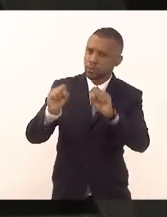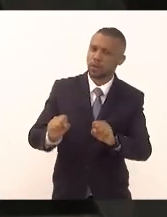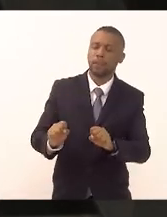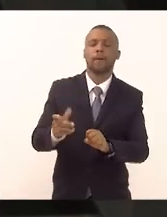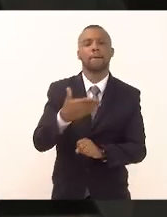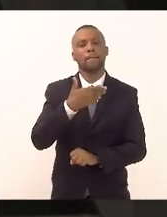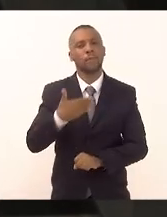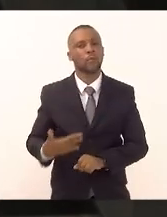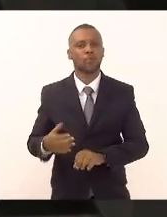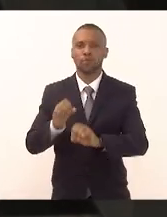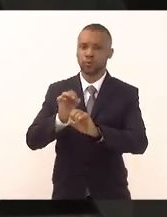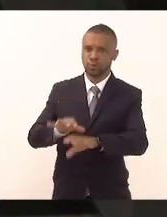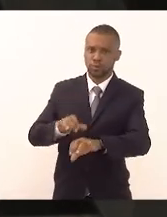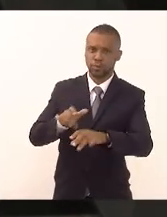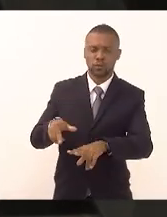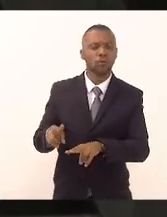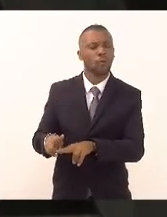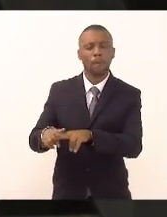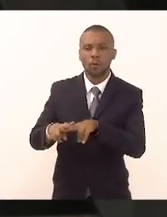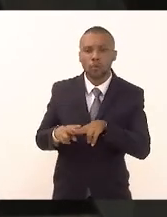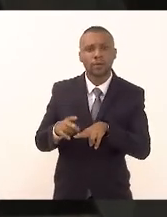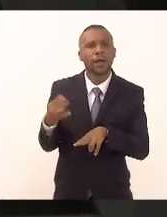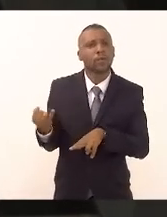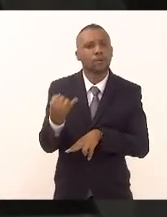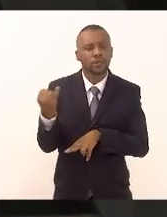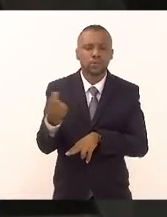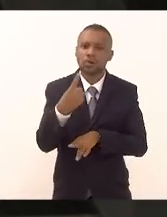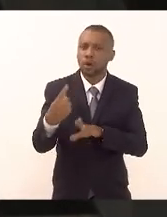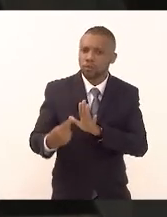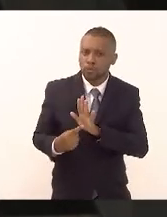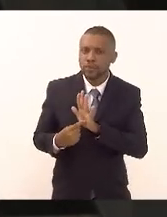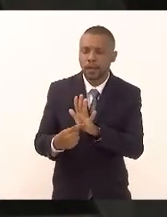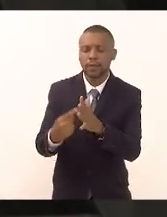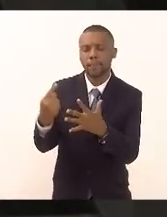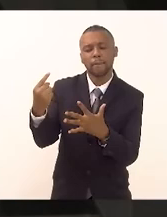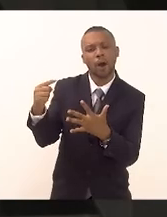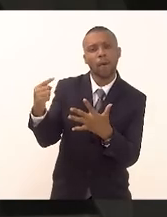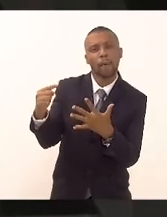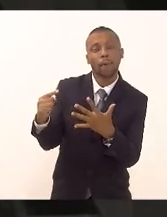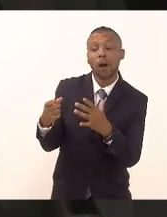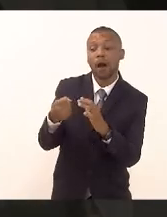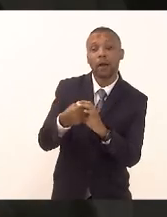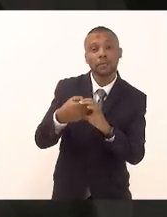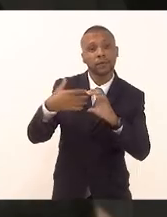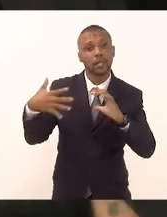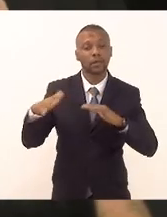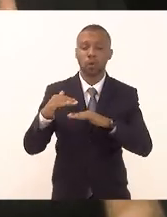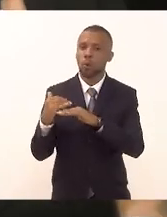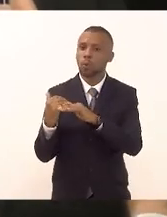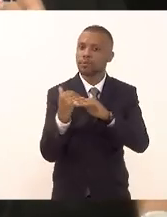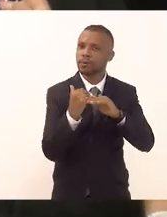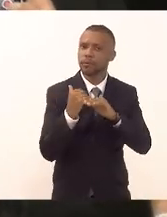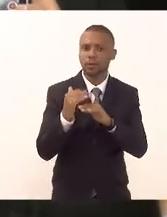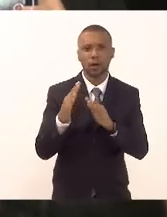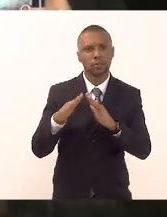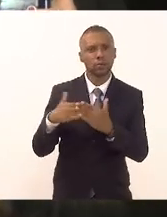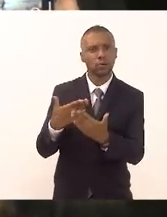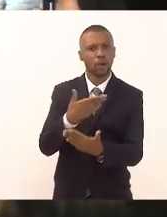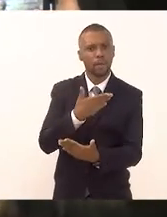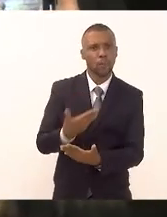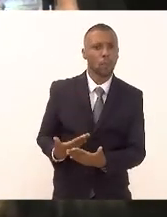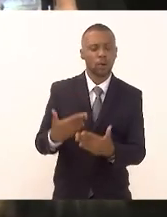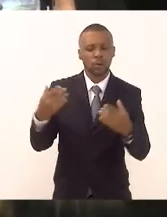é importante trazer esses elementos, porque a ideia de o caráter universal da escola pública se